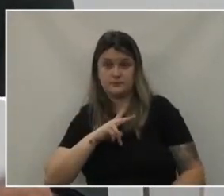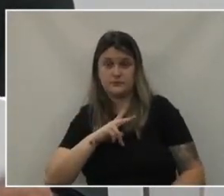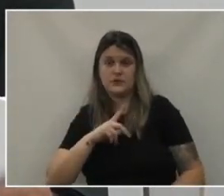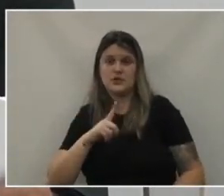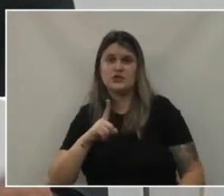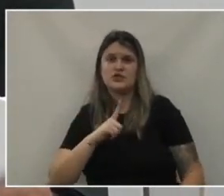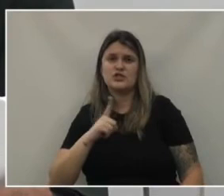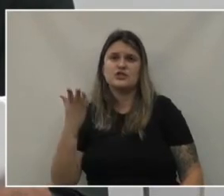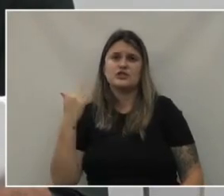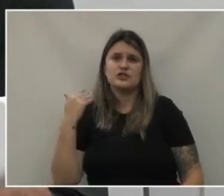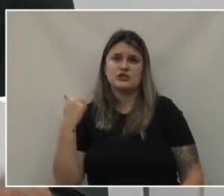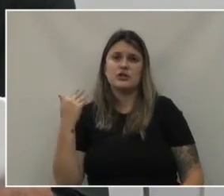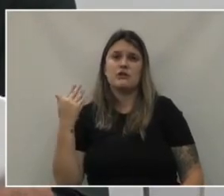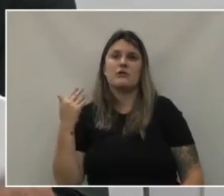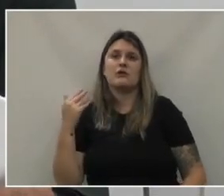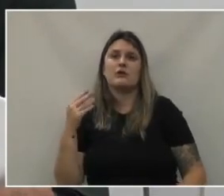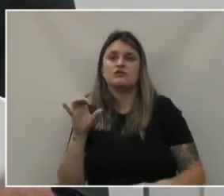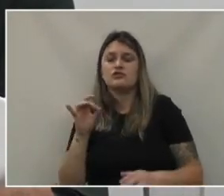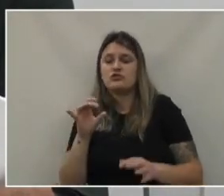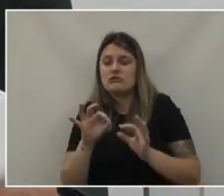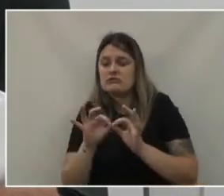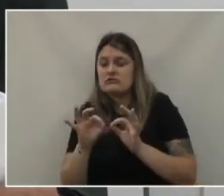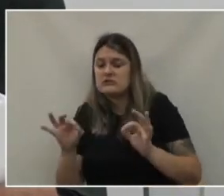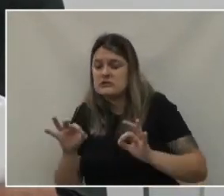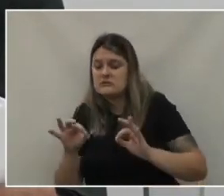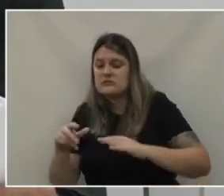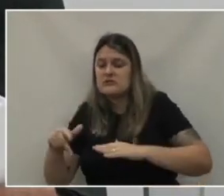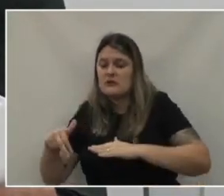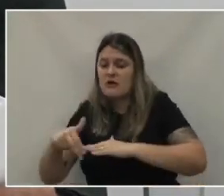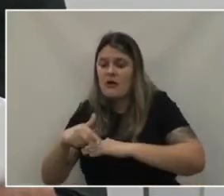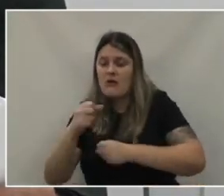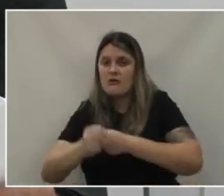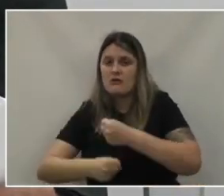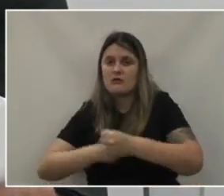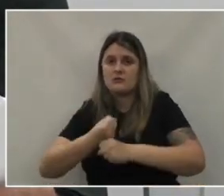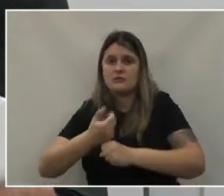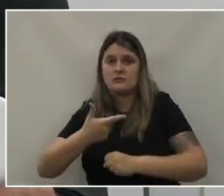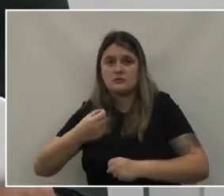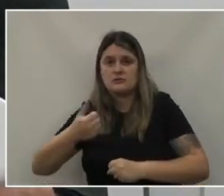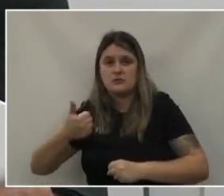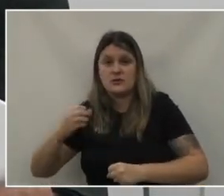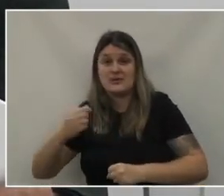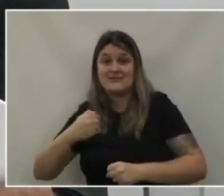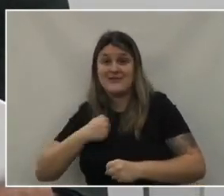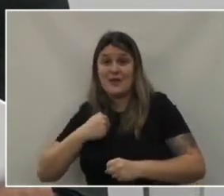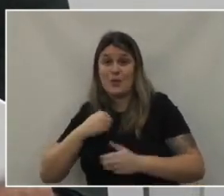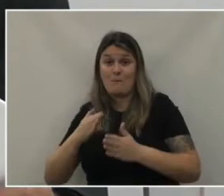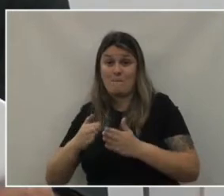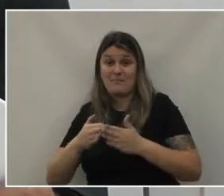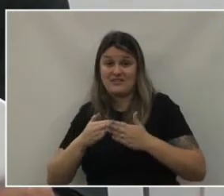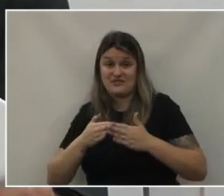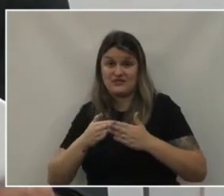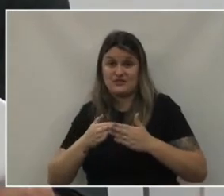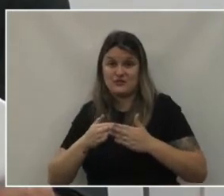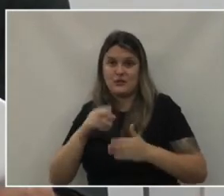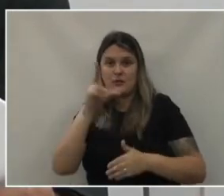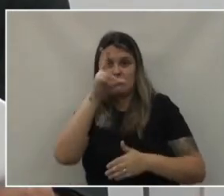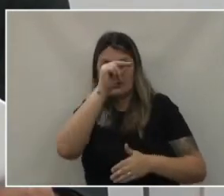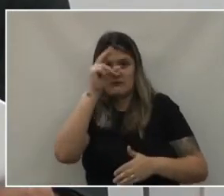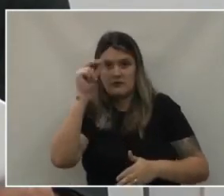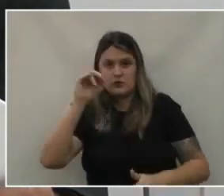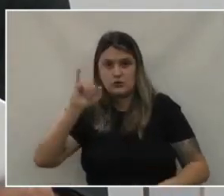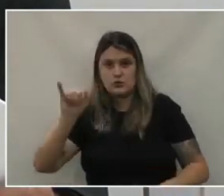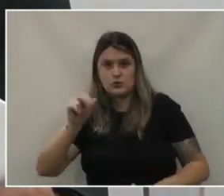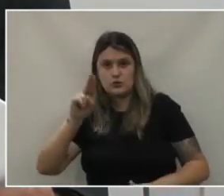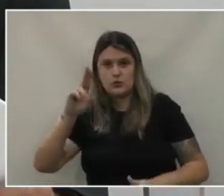na verdade, um pequeno carreiro lá, e no ano de 2010, a meu pedido, o prefeito